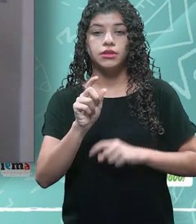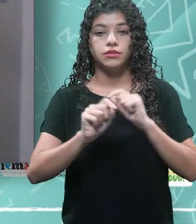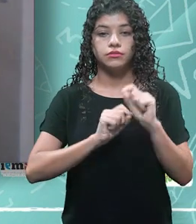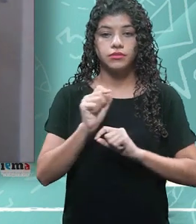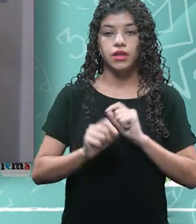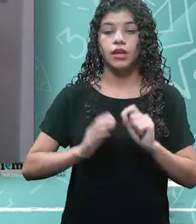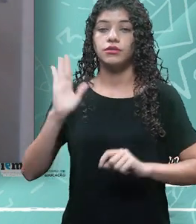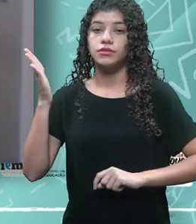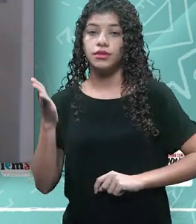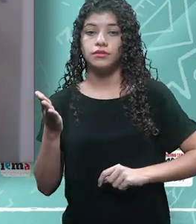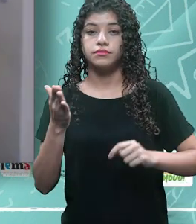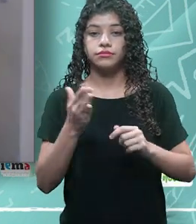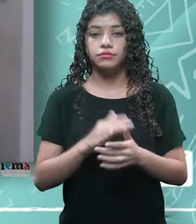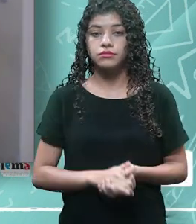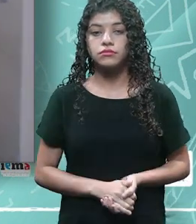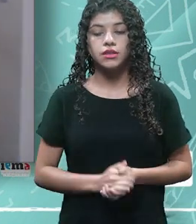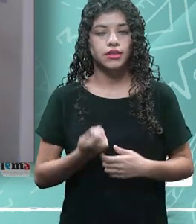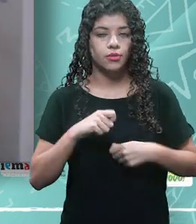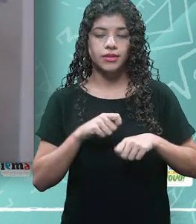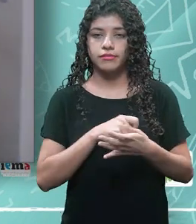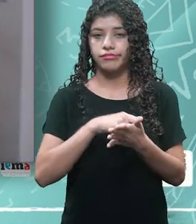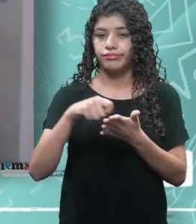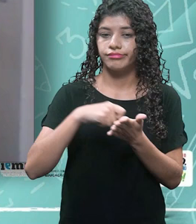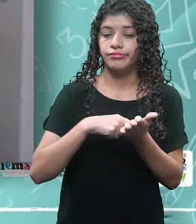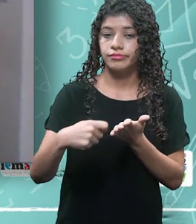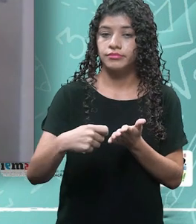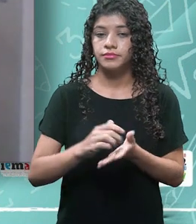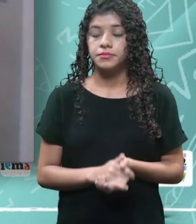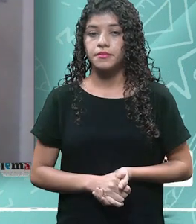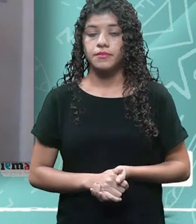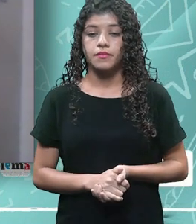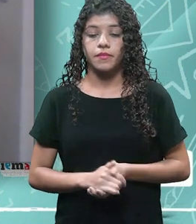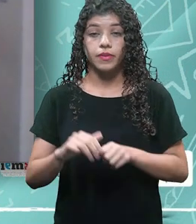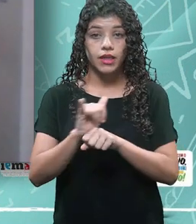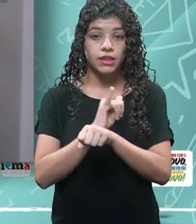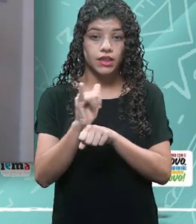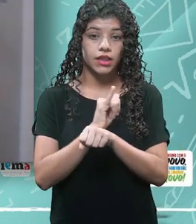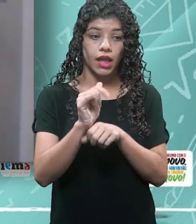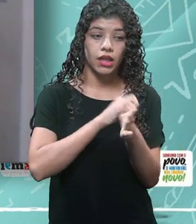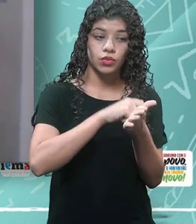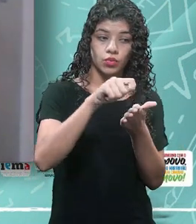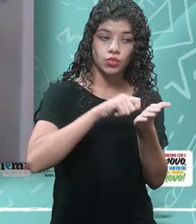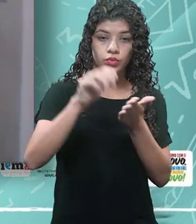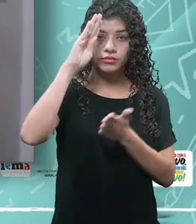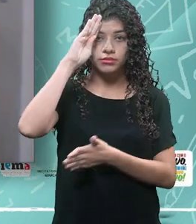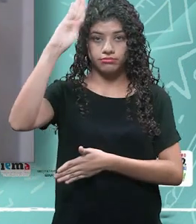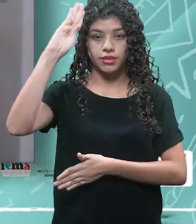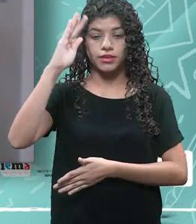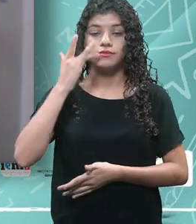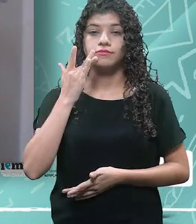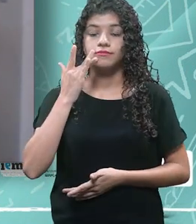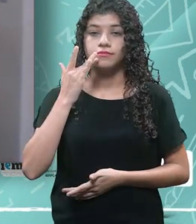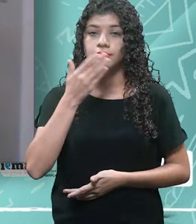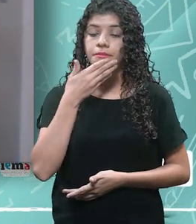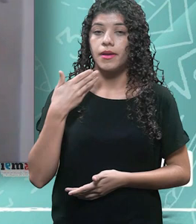comentários sobre aquilo que já foi dito você elimina não precisa riscar essa técnica de riscar o texto e riscar as partes